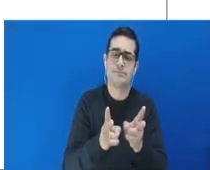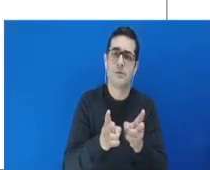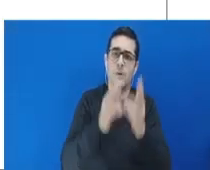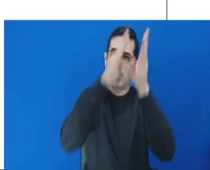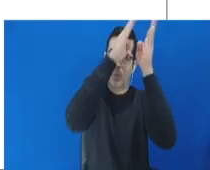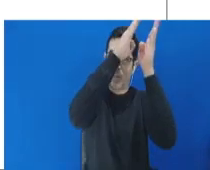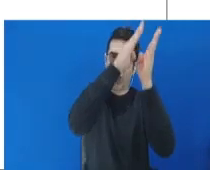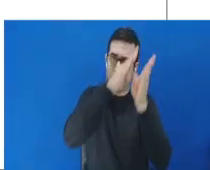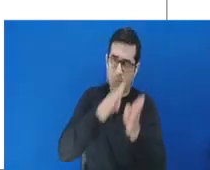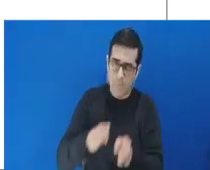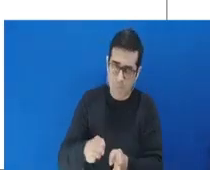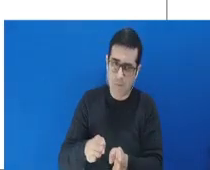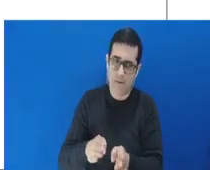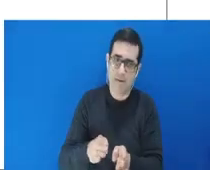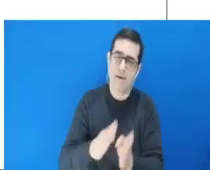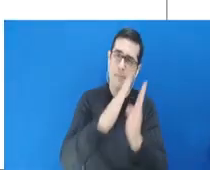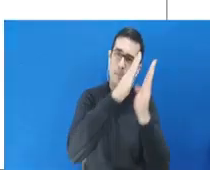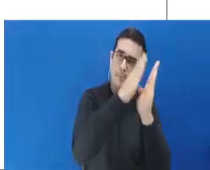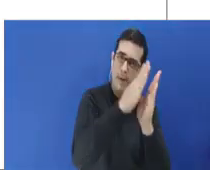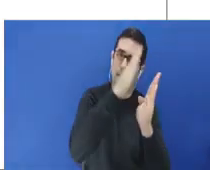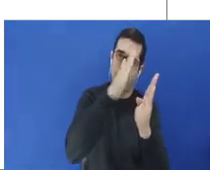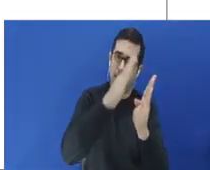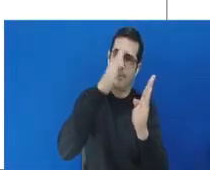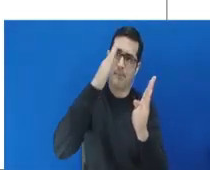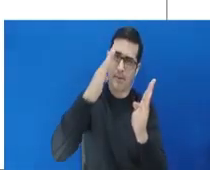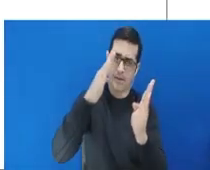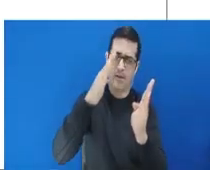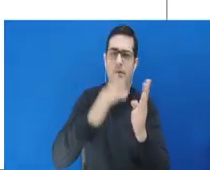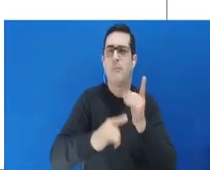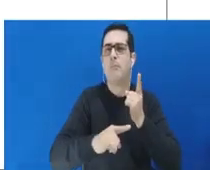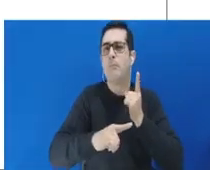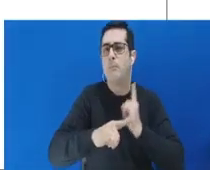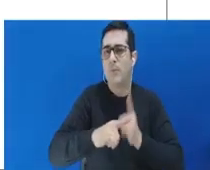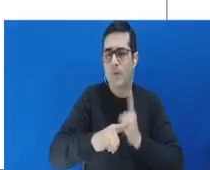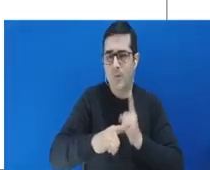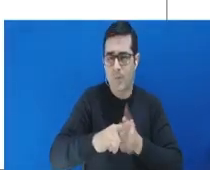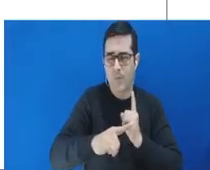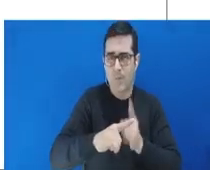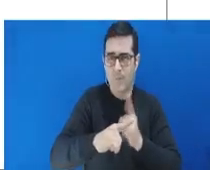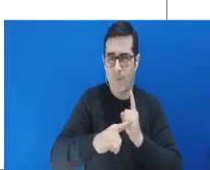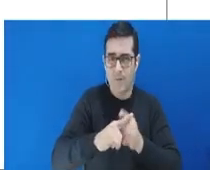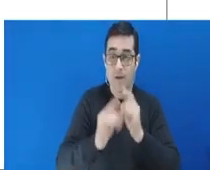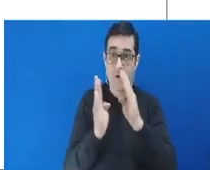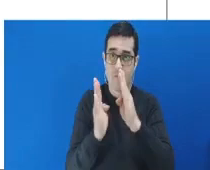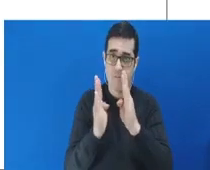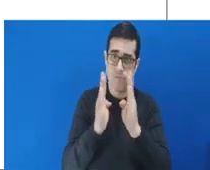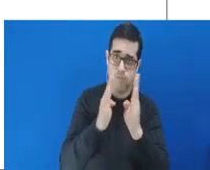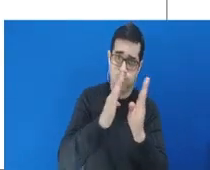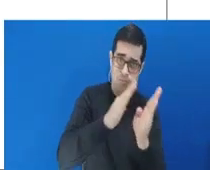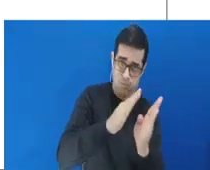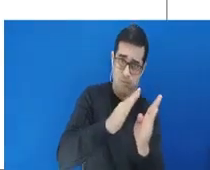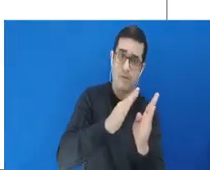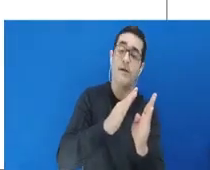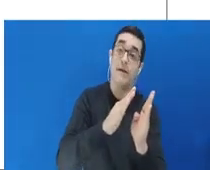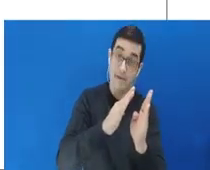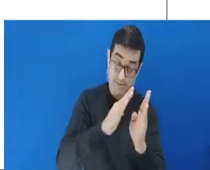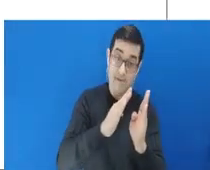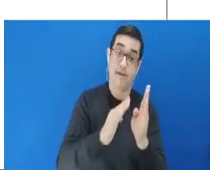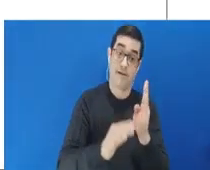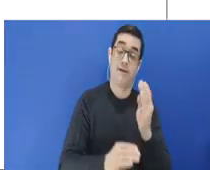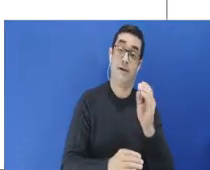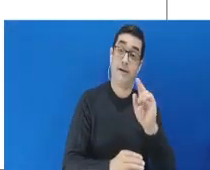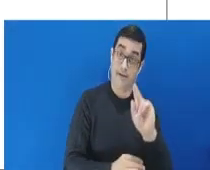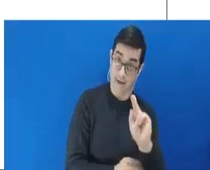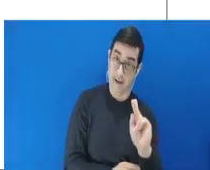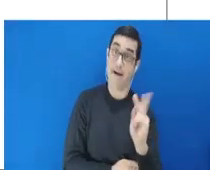completamente paralelas, essas retas. Por quê? Porque a inclinação está relacionada com a constante de Planck aqui. E a constante de